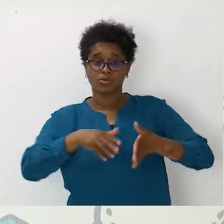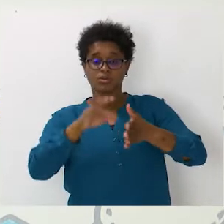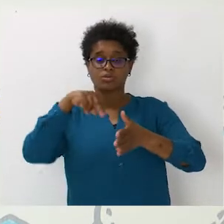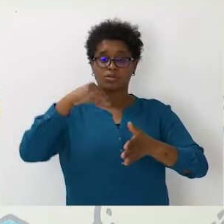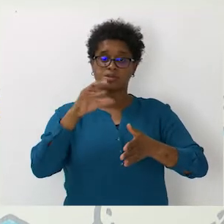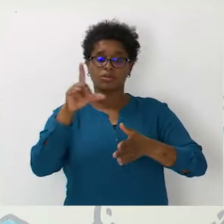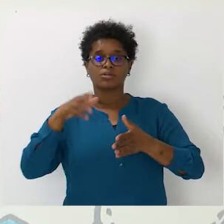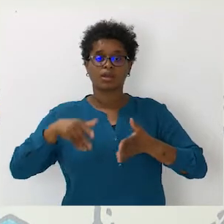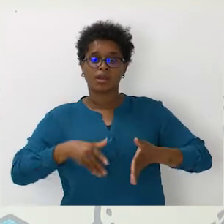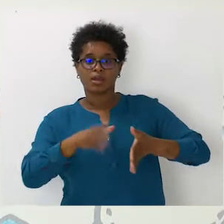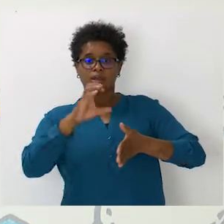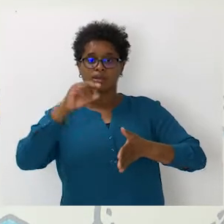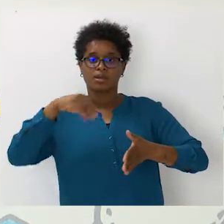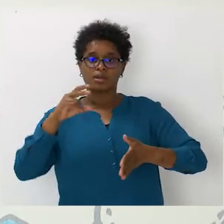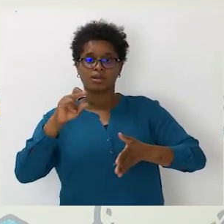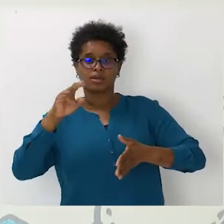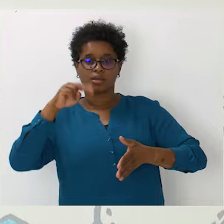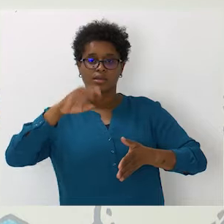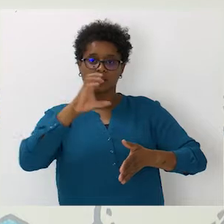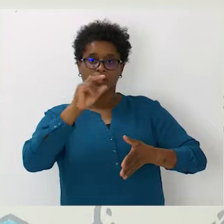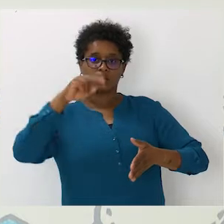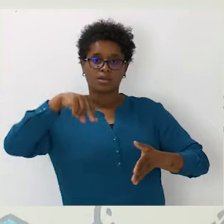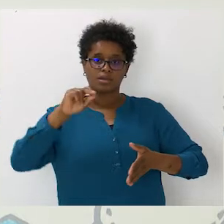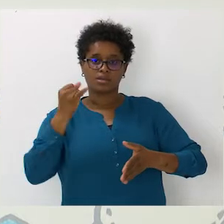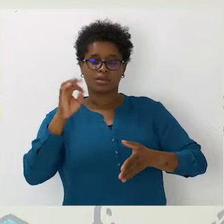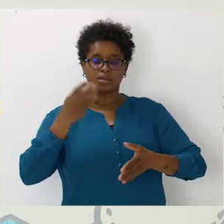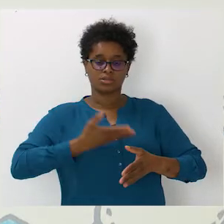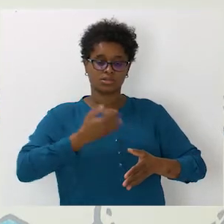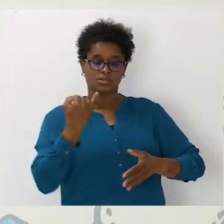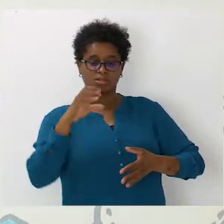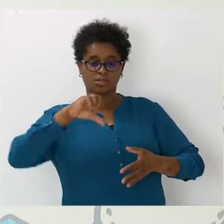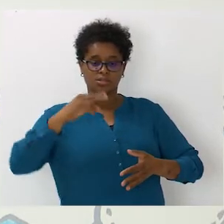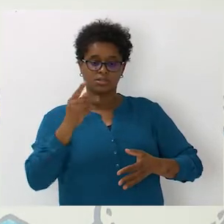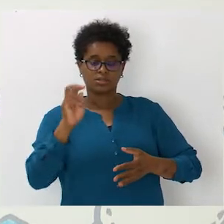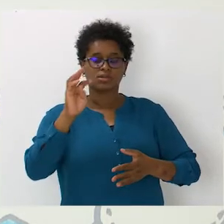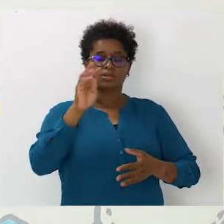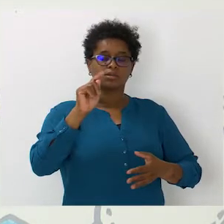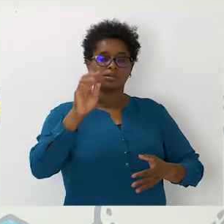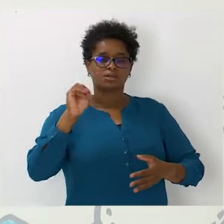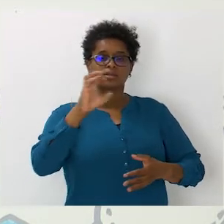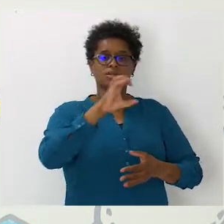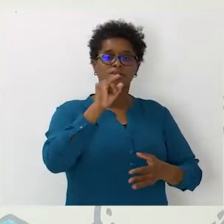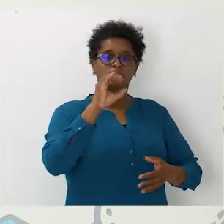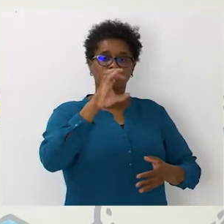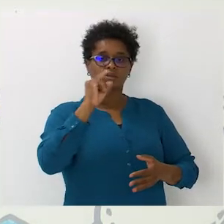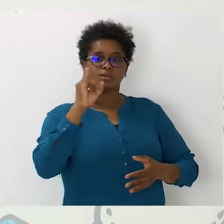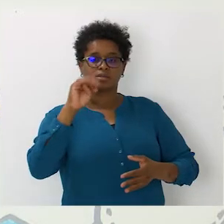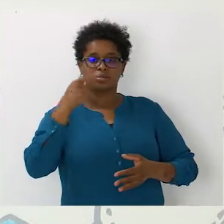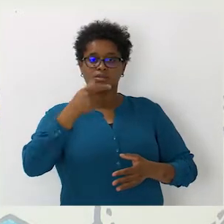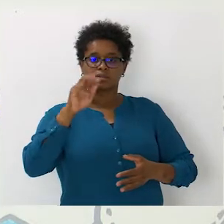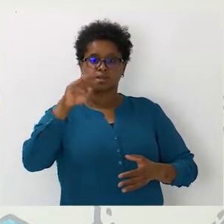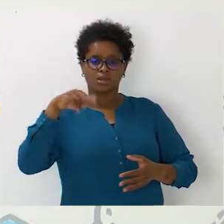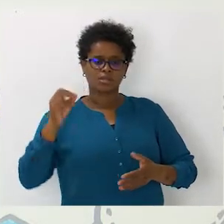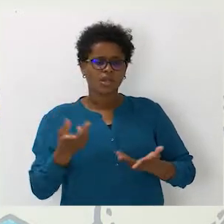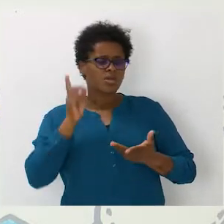Canais, diques, cisternas, ok? Portanto, em termos da importância do rio